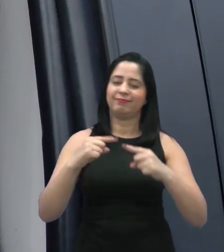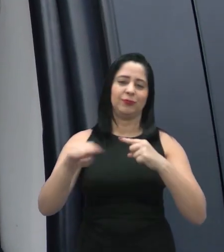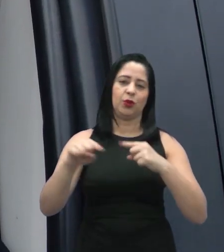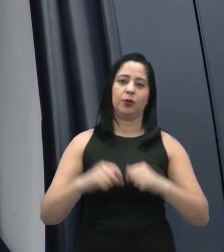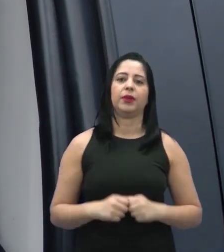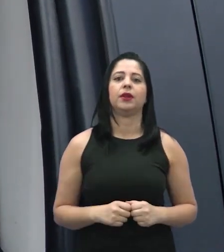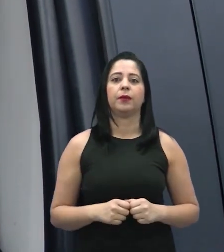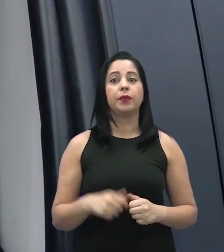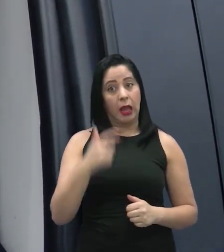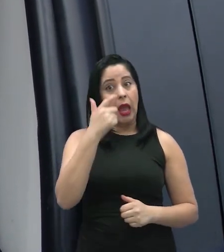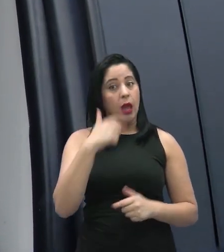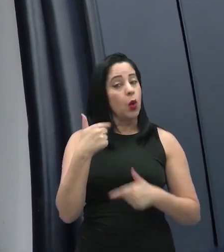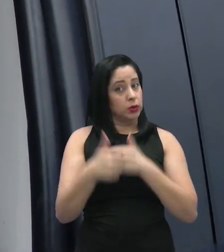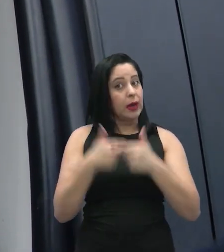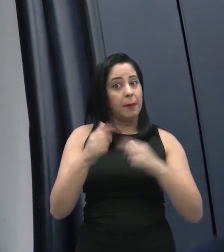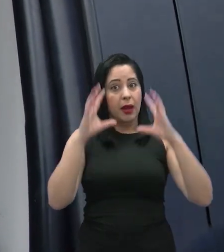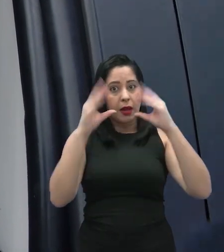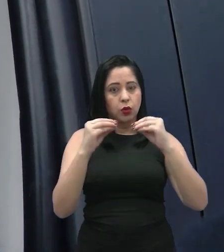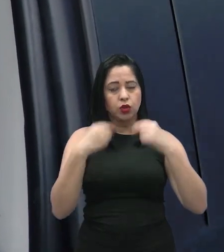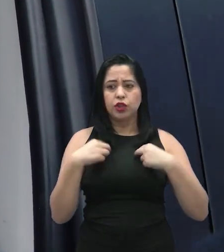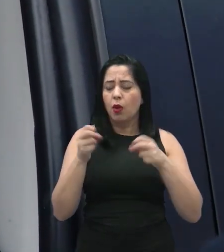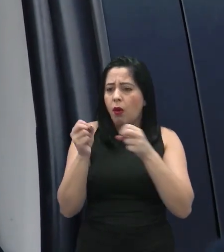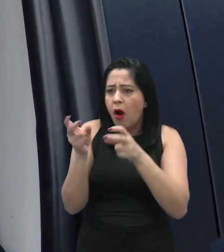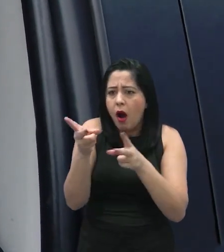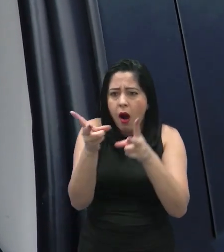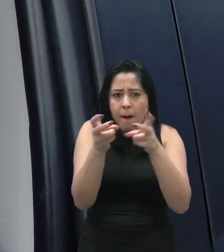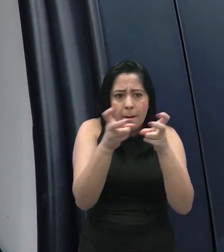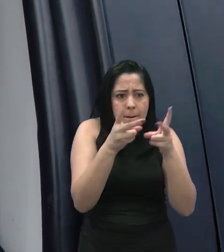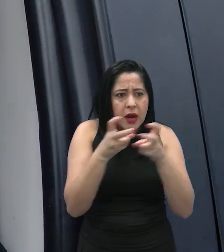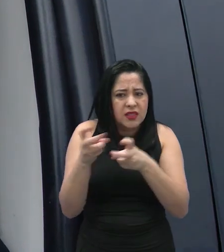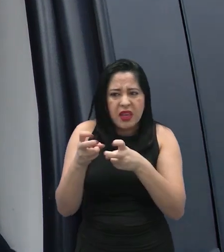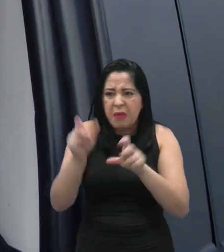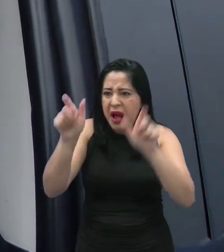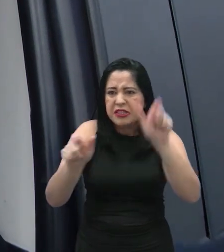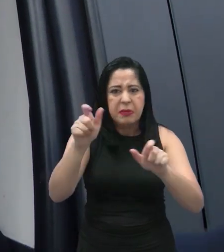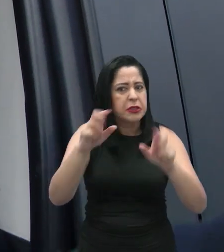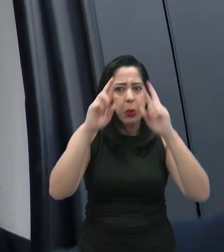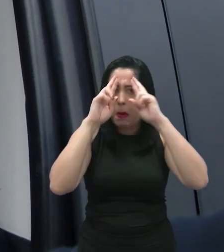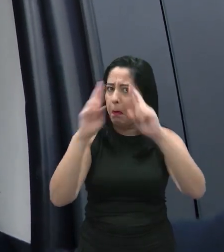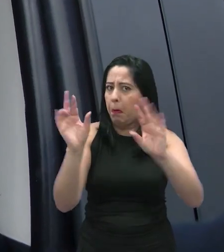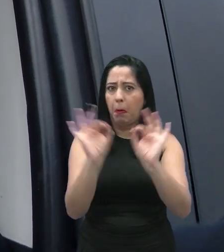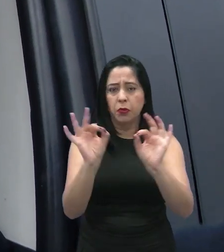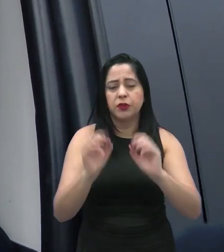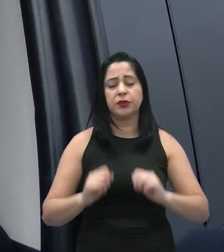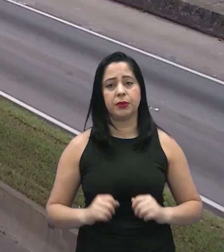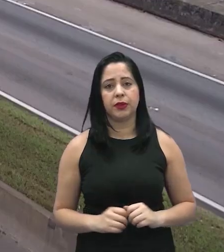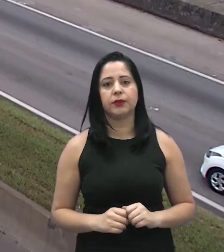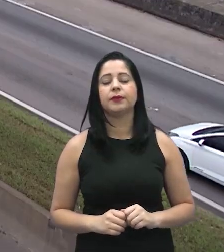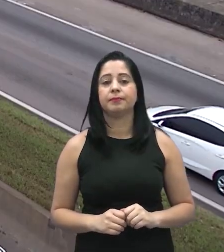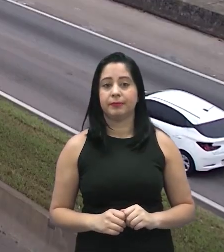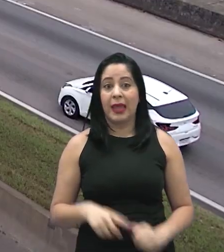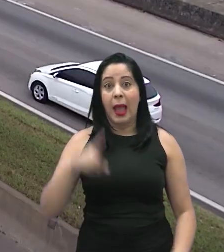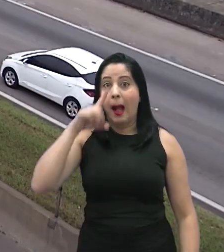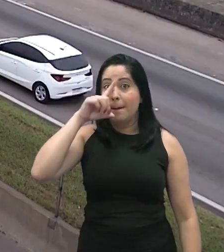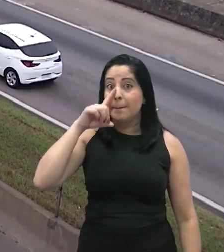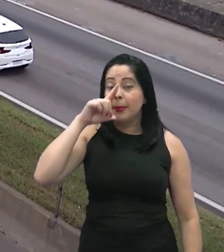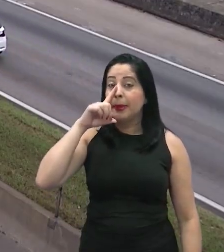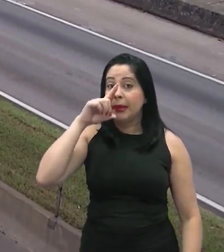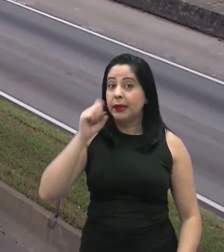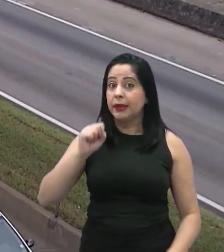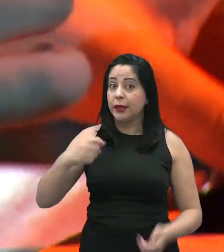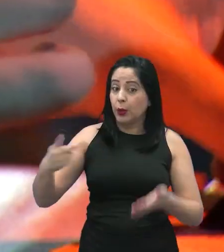vejo assim, trabalhando na noite, né? Que muitas pessoas não respeitam a questão de beber e dirigir, então é super importante. Além do risco